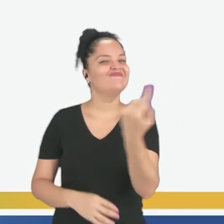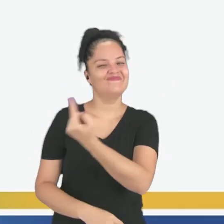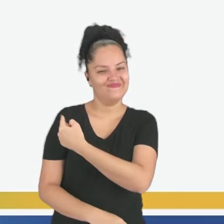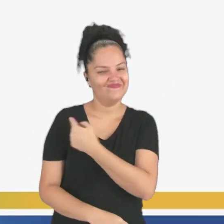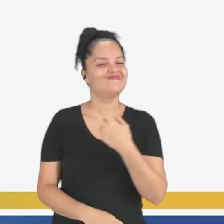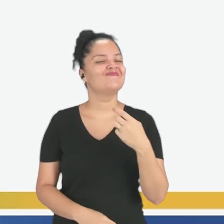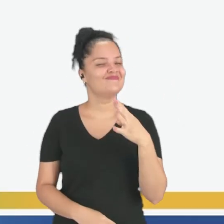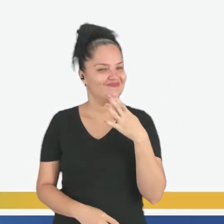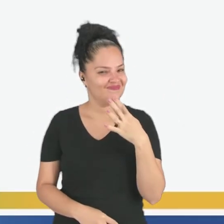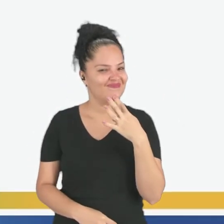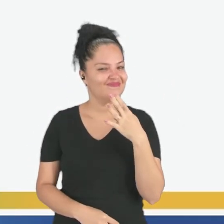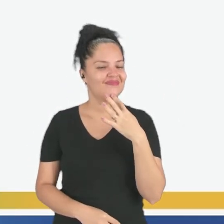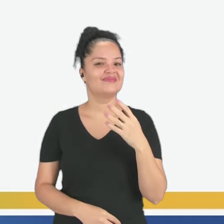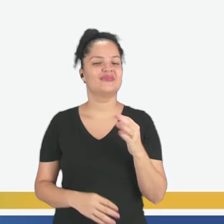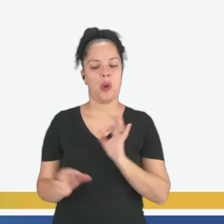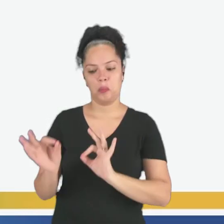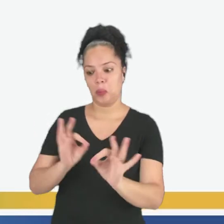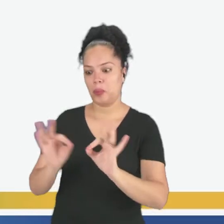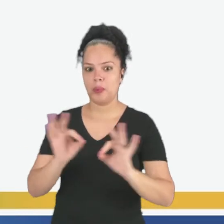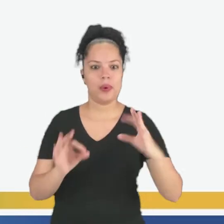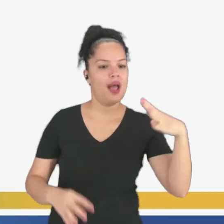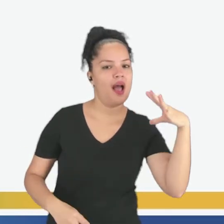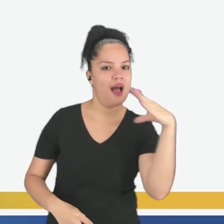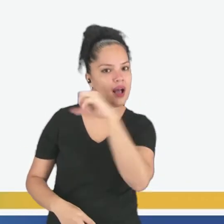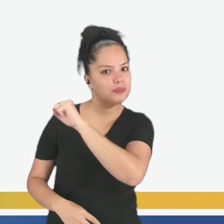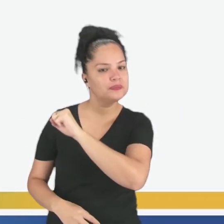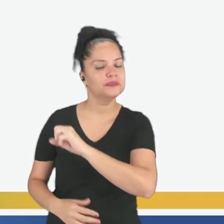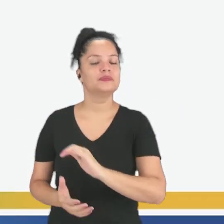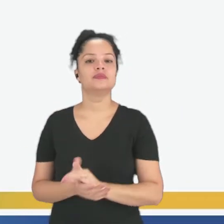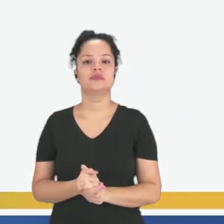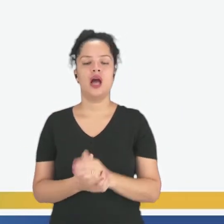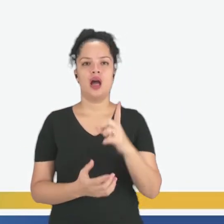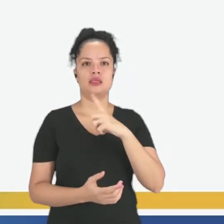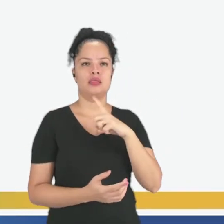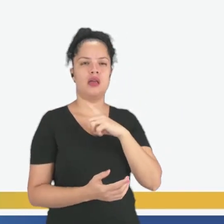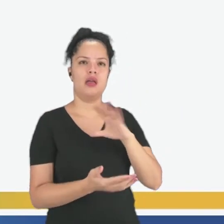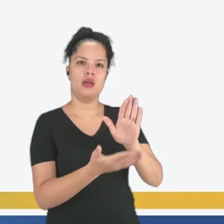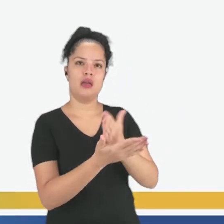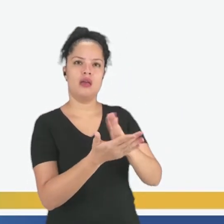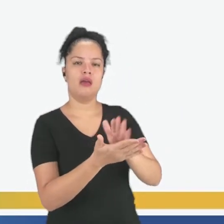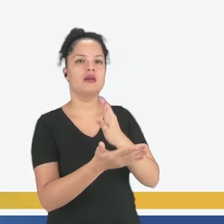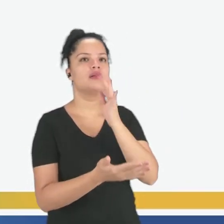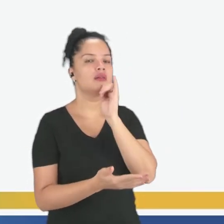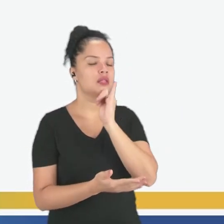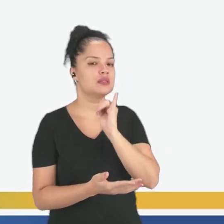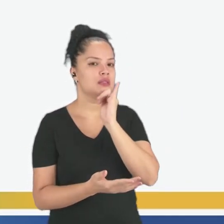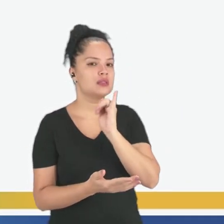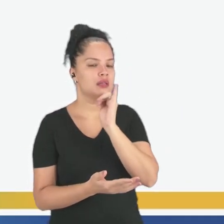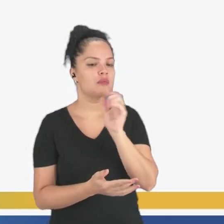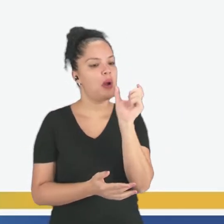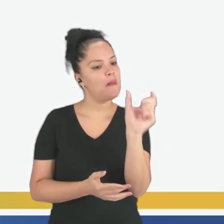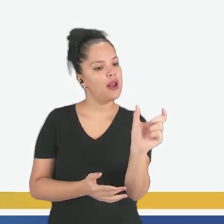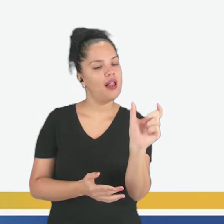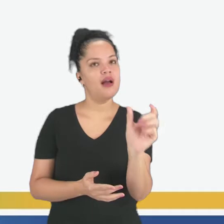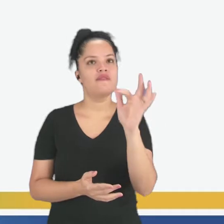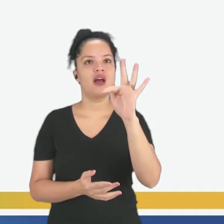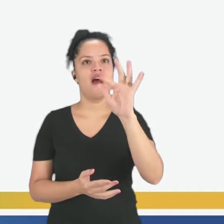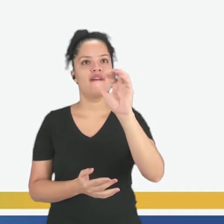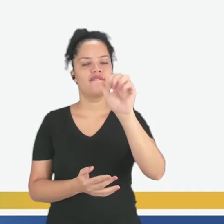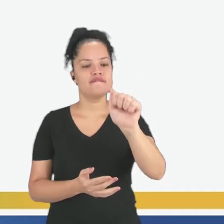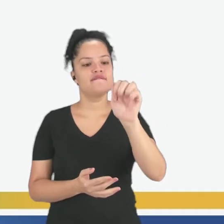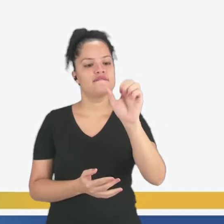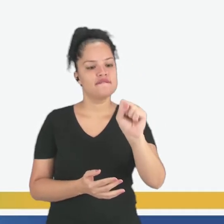são preparadas e servidas com rapidez. Então nós temos aí alguns exemplos de fast food. A palavra fast food